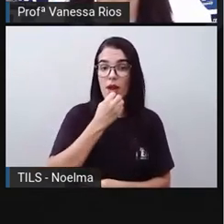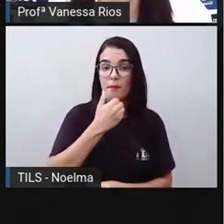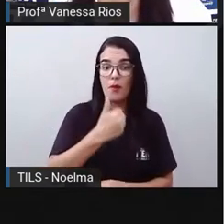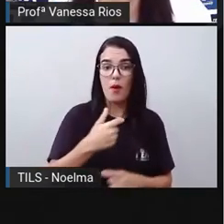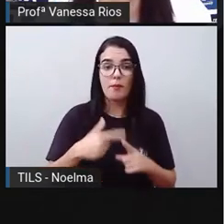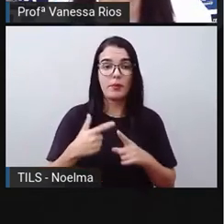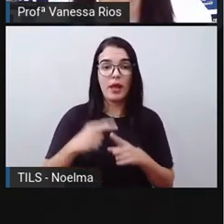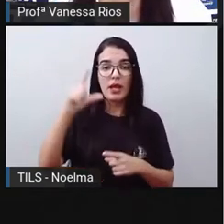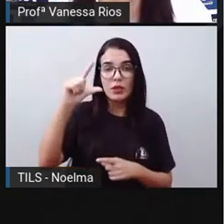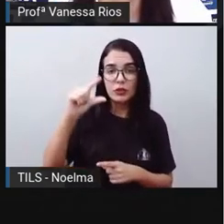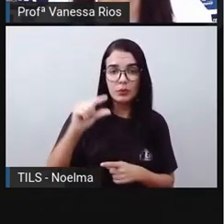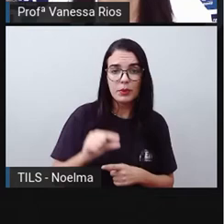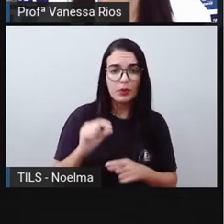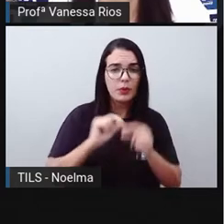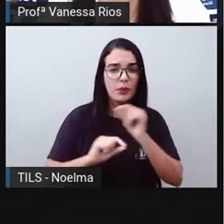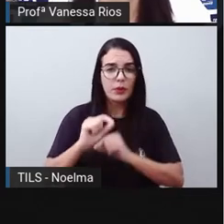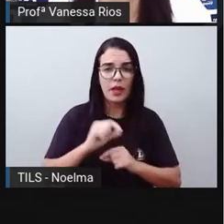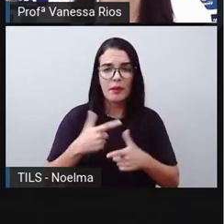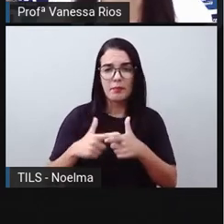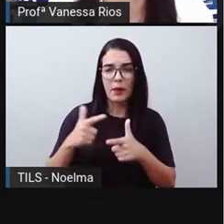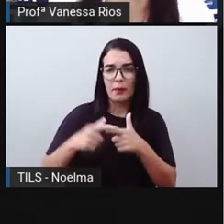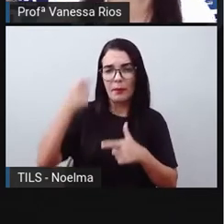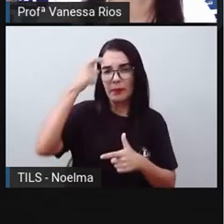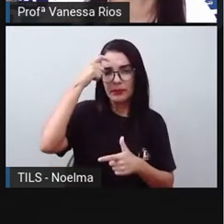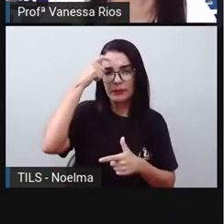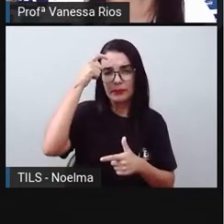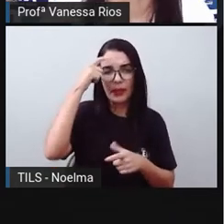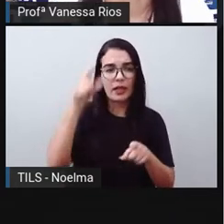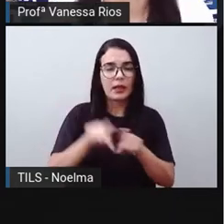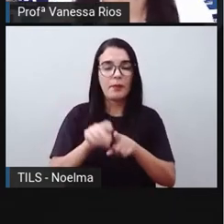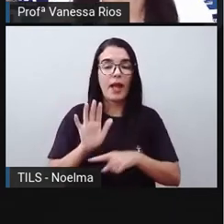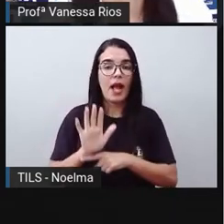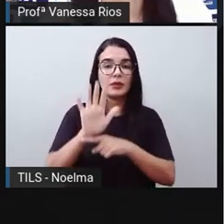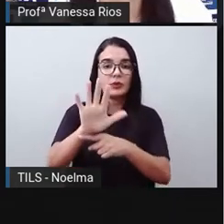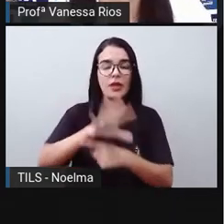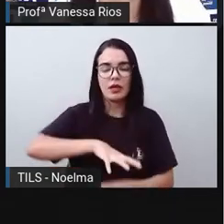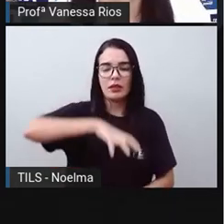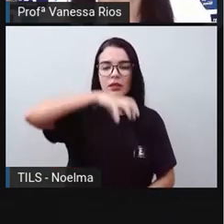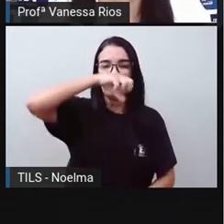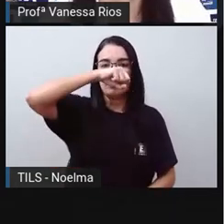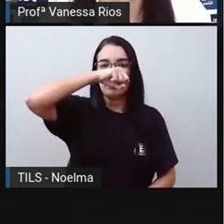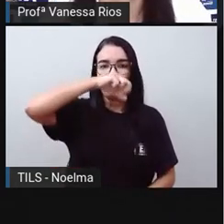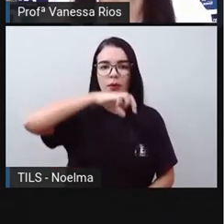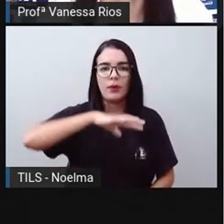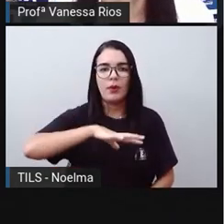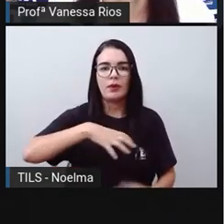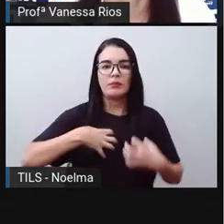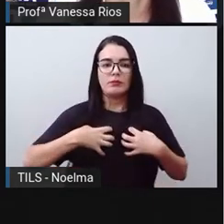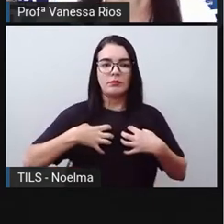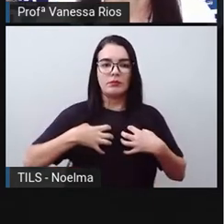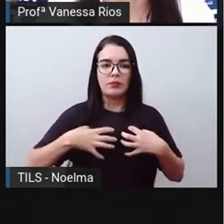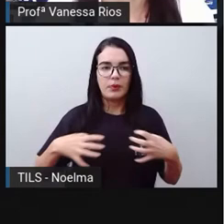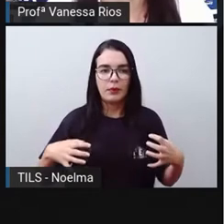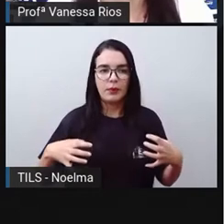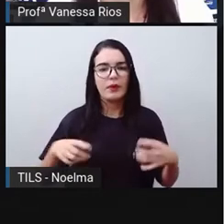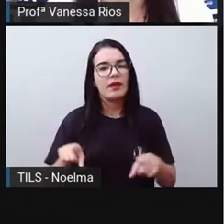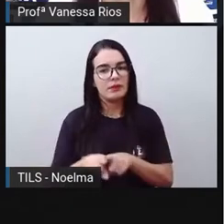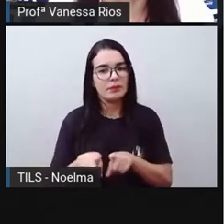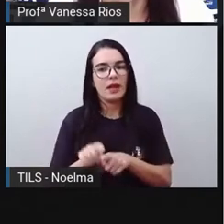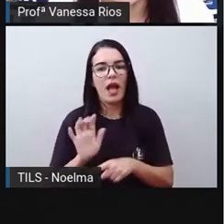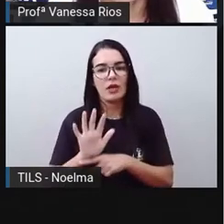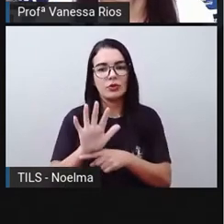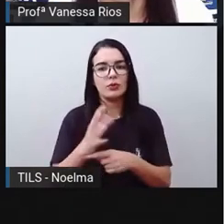estresse, além de ajudar no desempenho da função respiratória e da atividade cardiovascular. Então, a